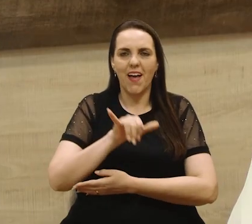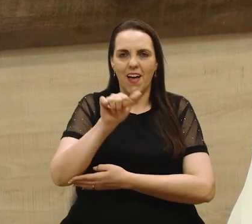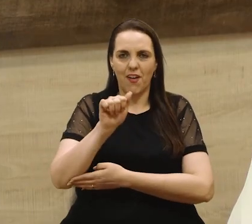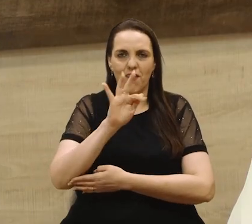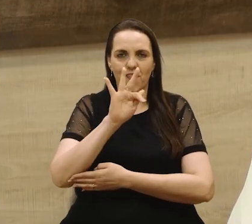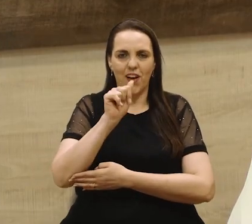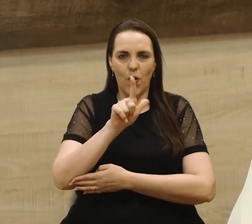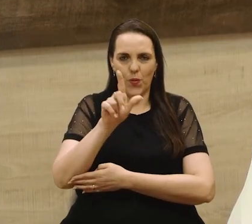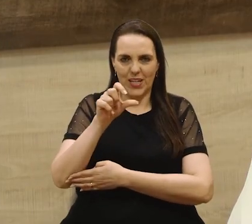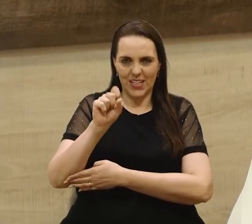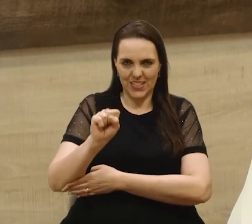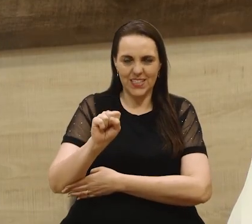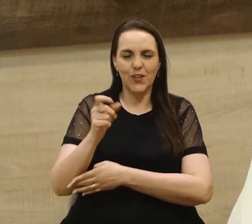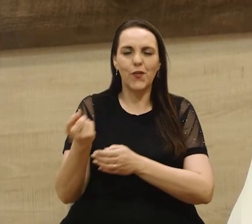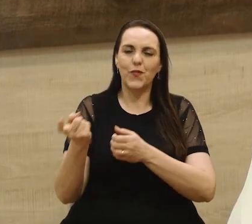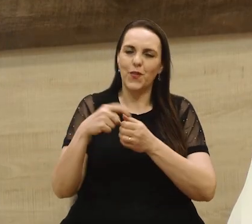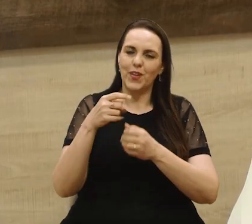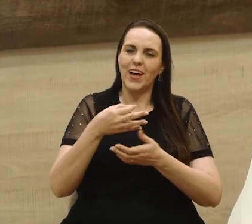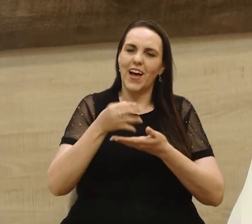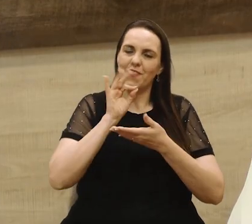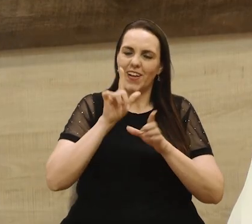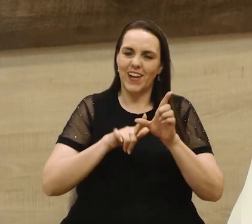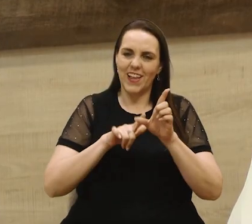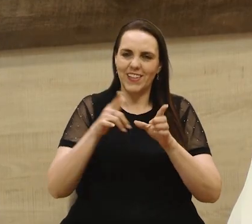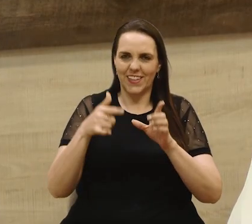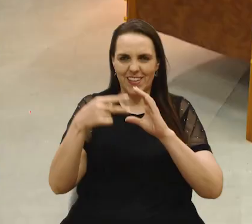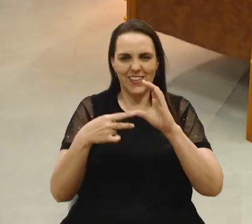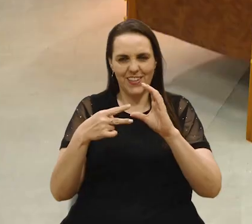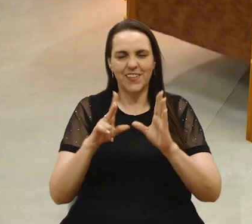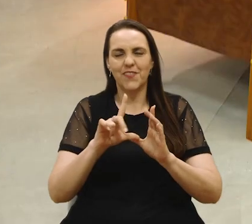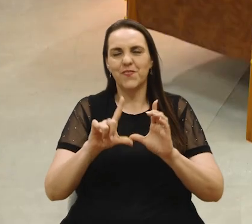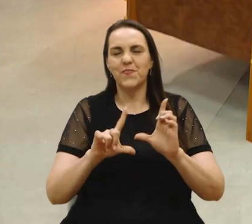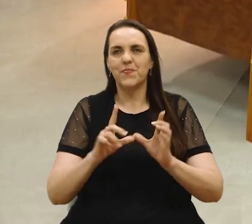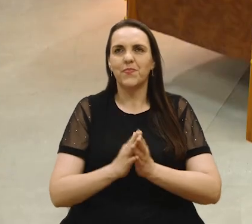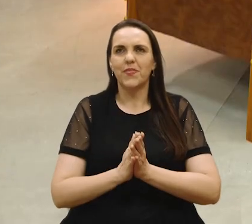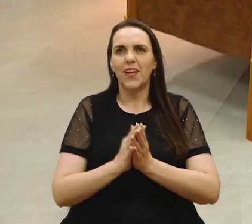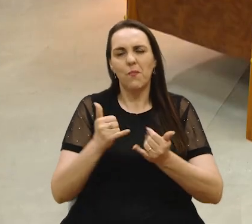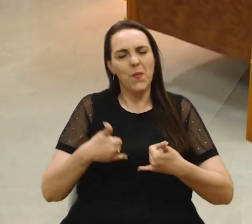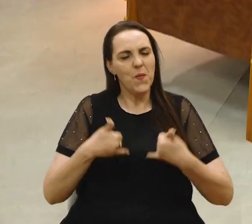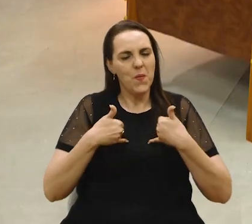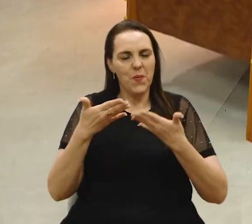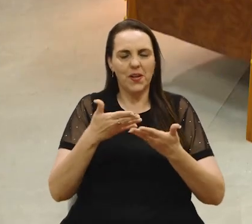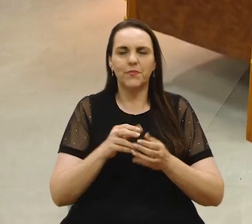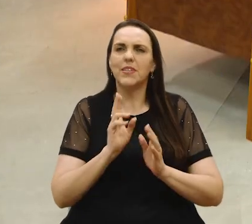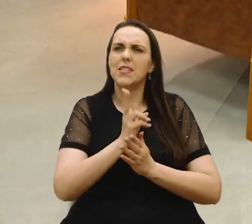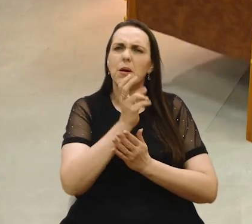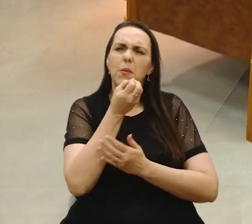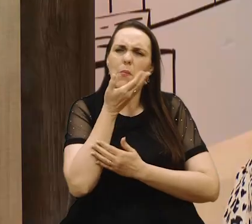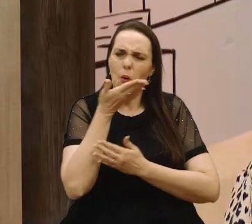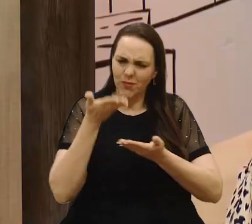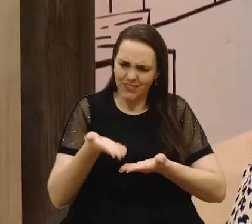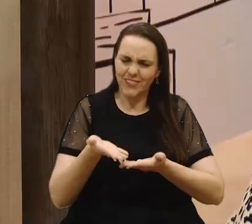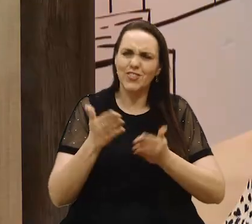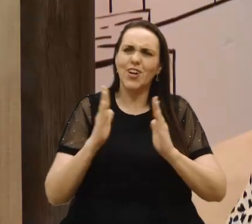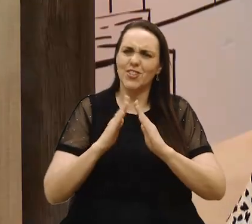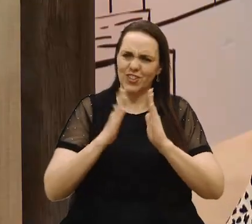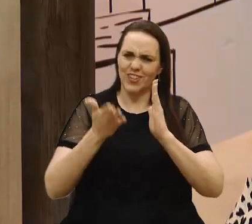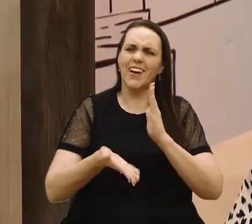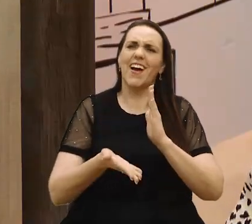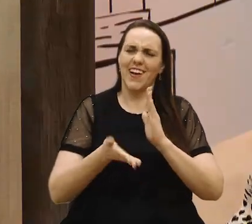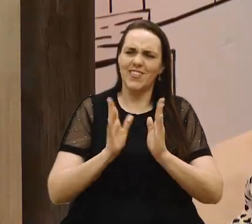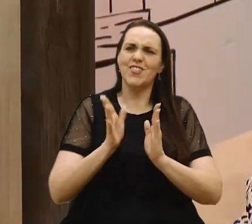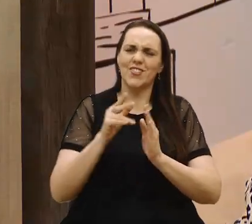que retorna aqui ao Café com Letras da TV Câmara. Uma honra tê-la conosco aqui, Maia. É sempre muito bom estar aqui contigo. Eu já sou de casa,